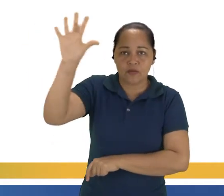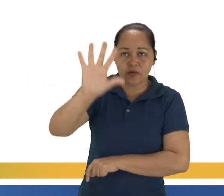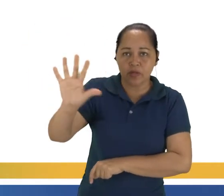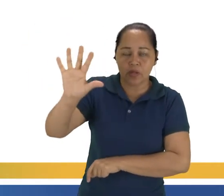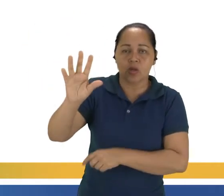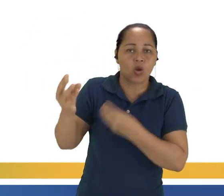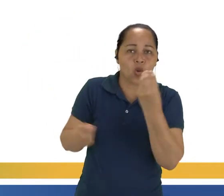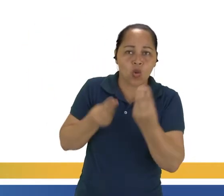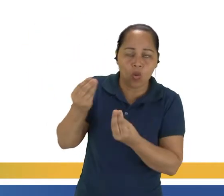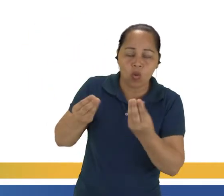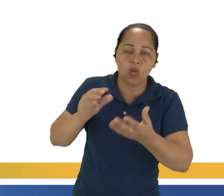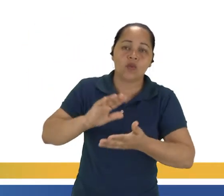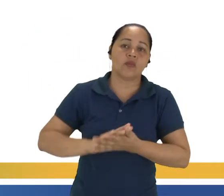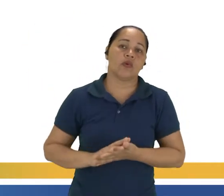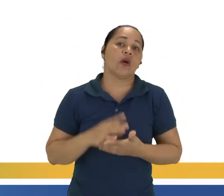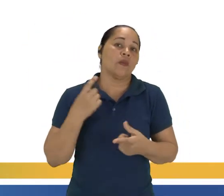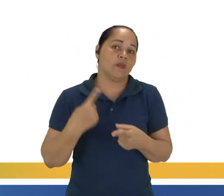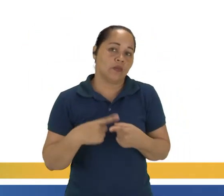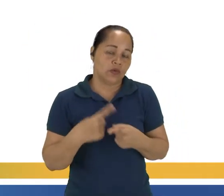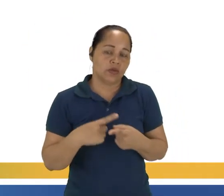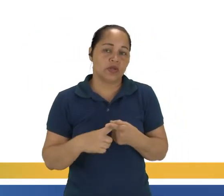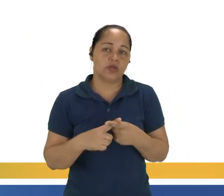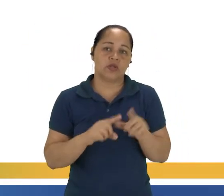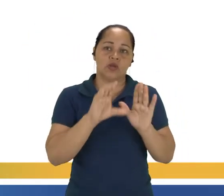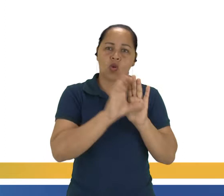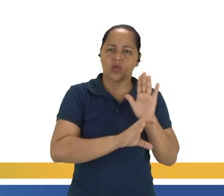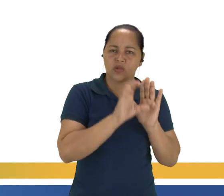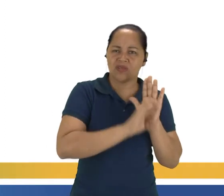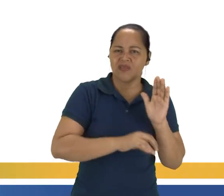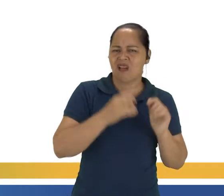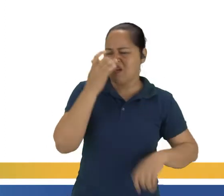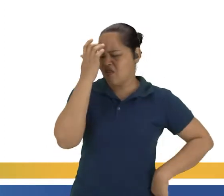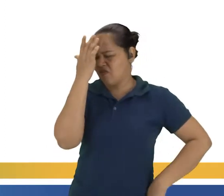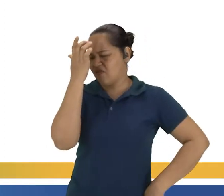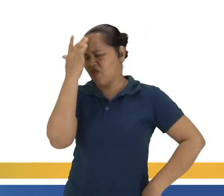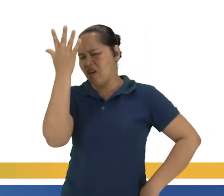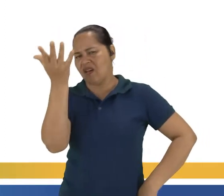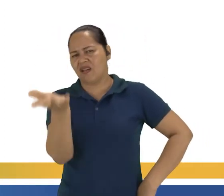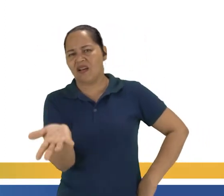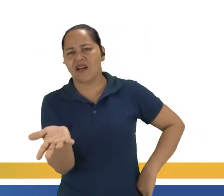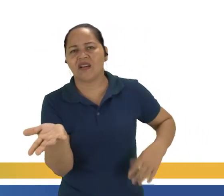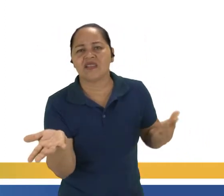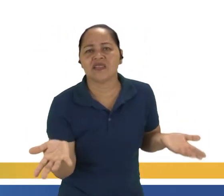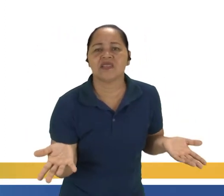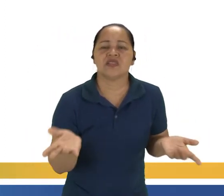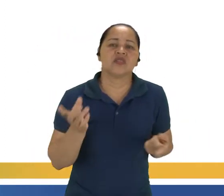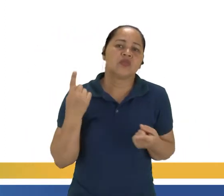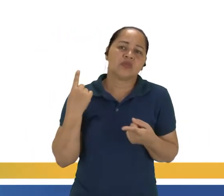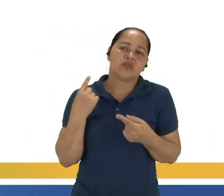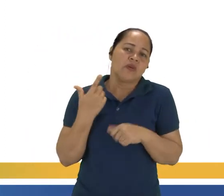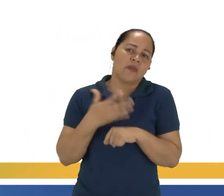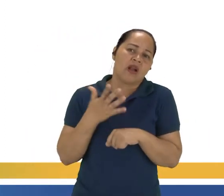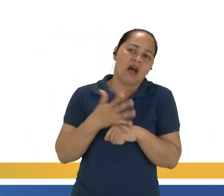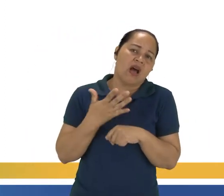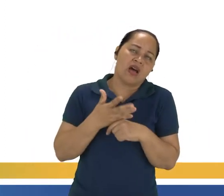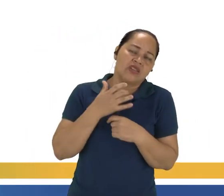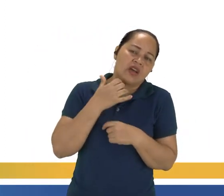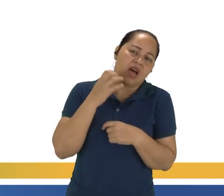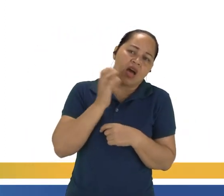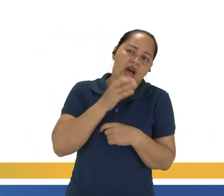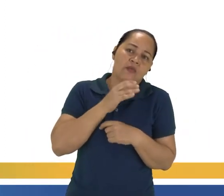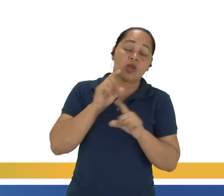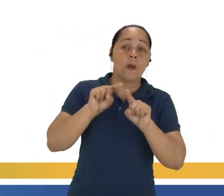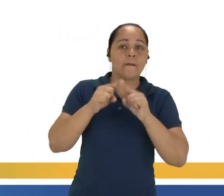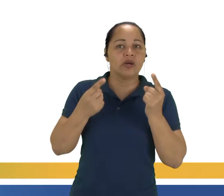atento, pessoal, porque esse tipo de conteúdo, você falar é muito fácil, é muito prático de se falar, mas isso pode